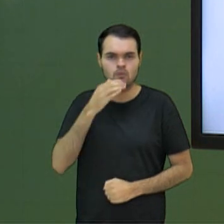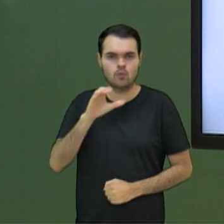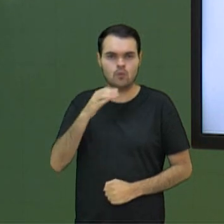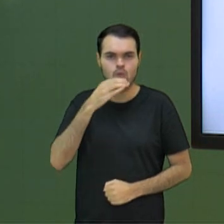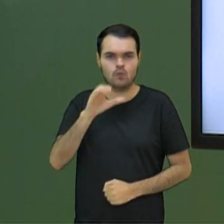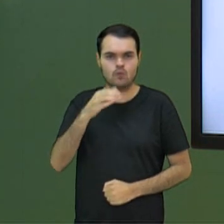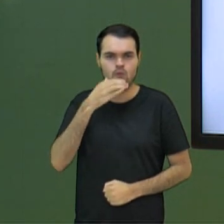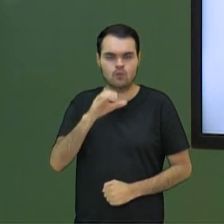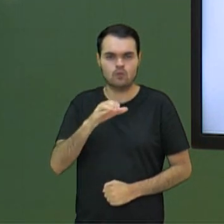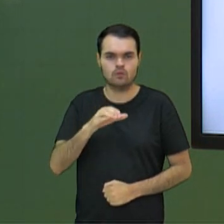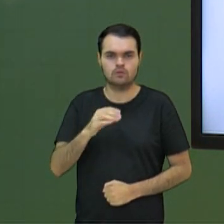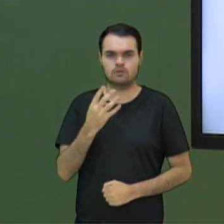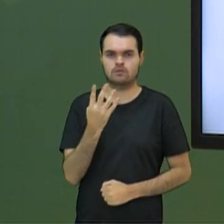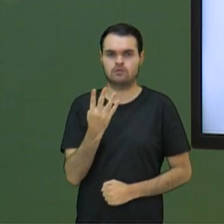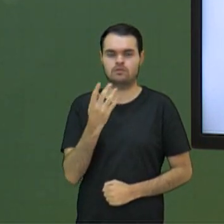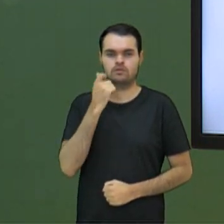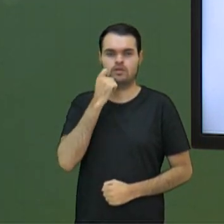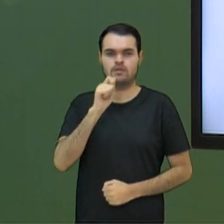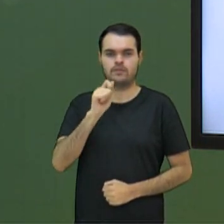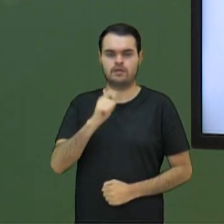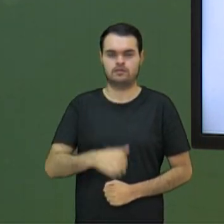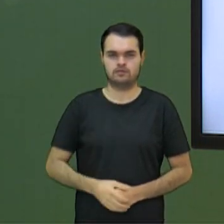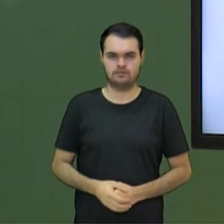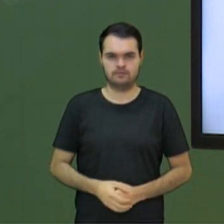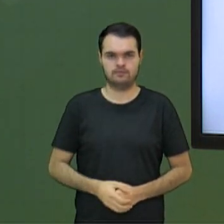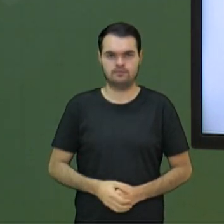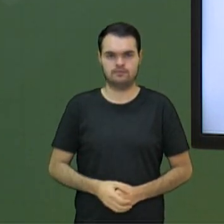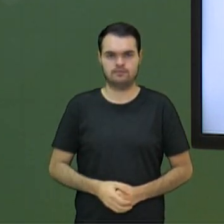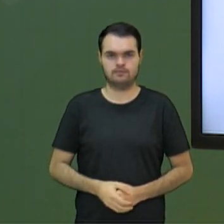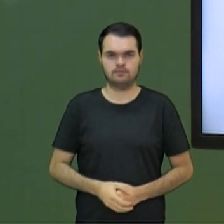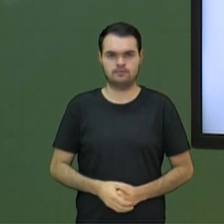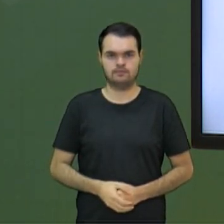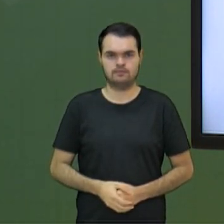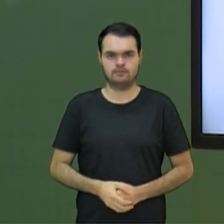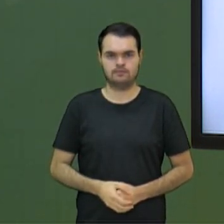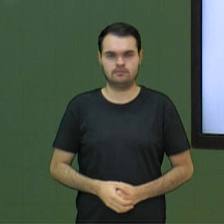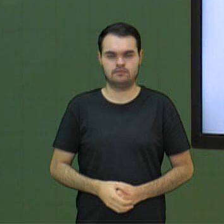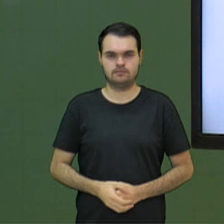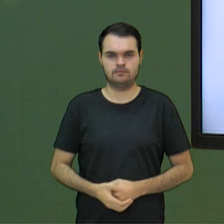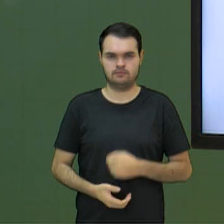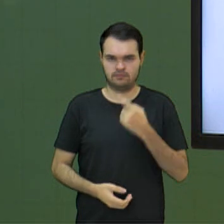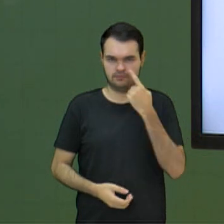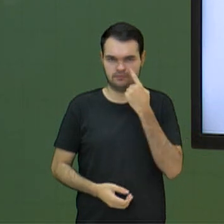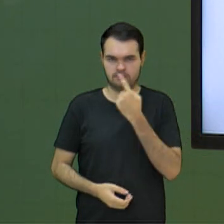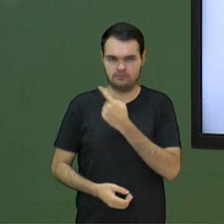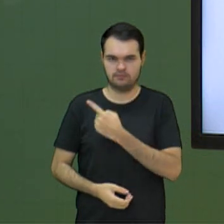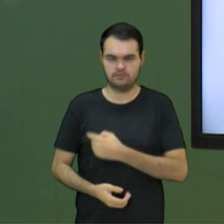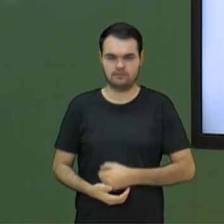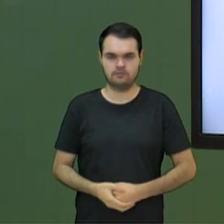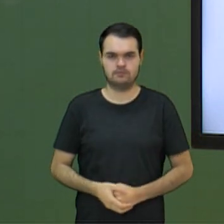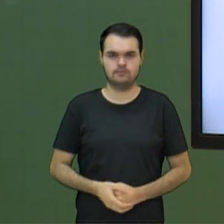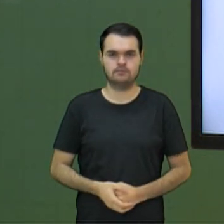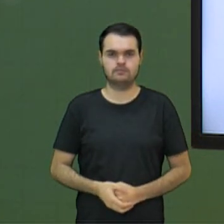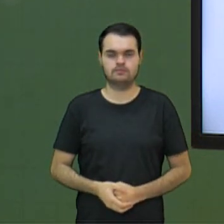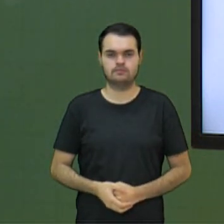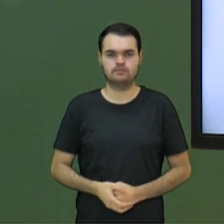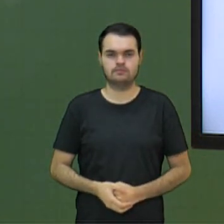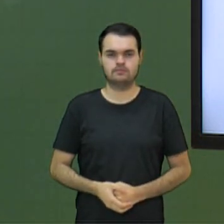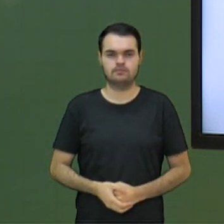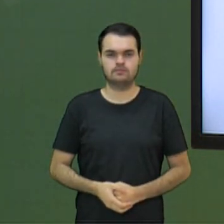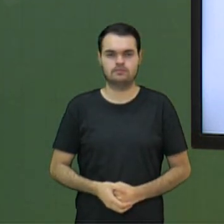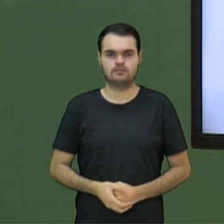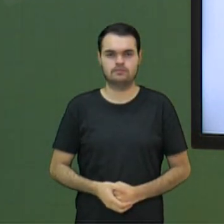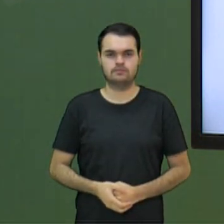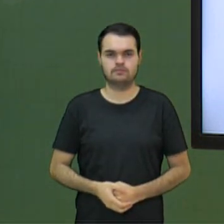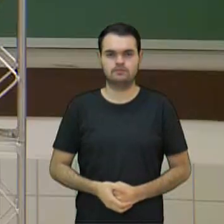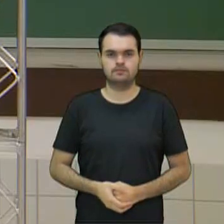é 4 amperes. Então, vamos ver aqui. Nesse caso, não